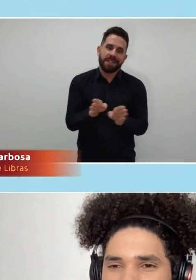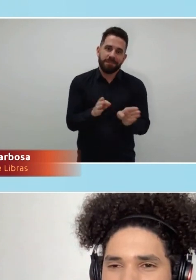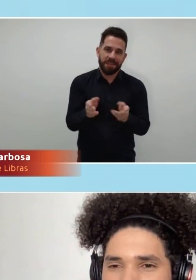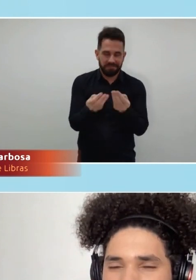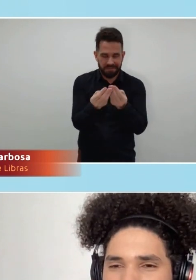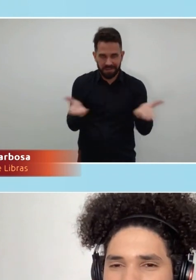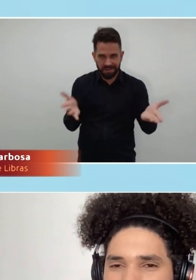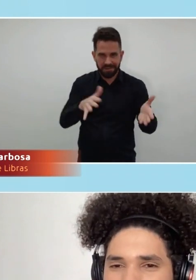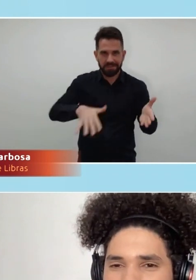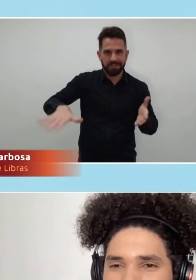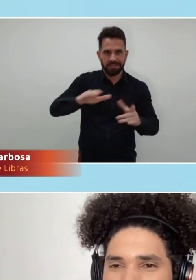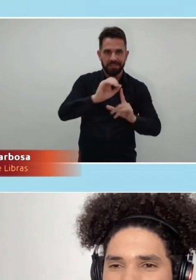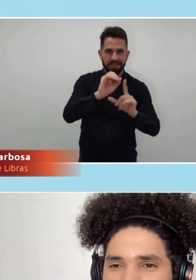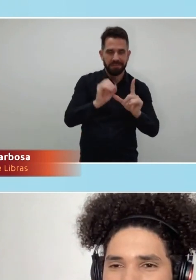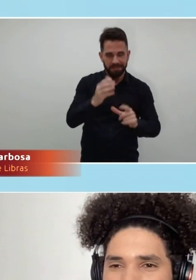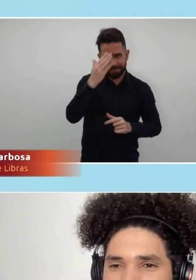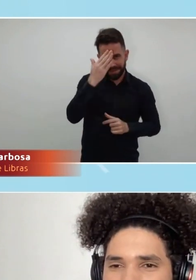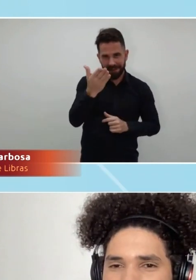UFG. Obrigada, professor.